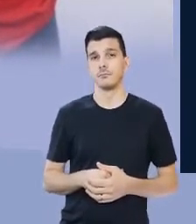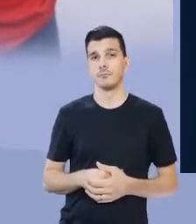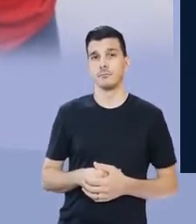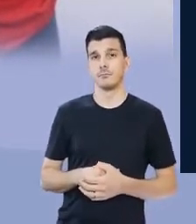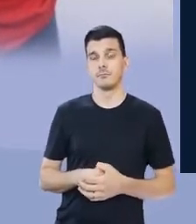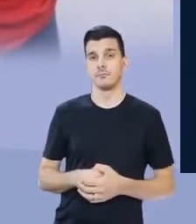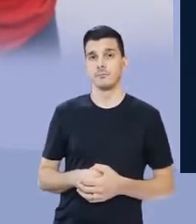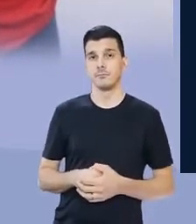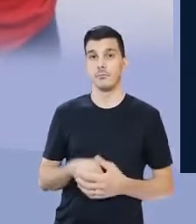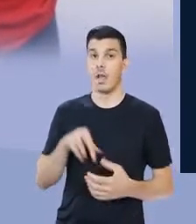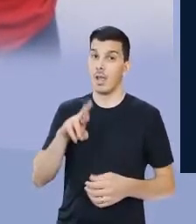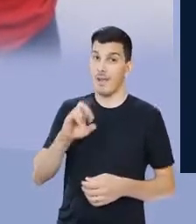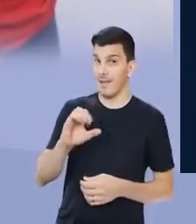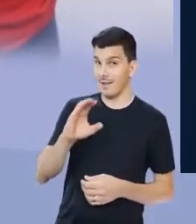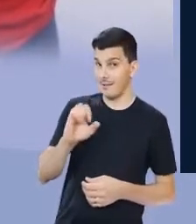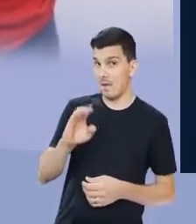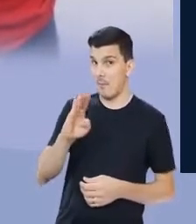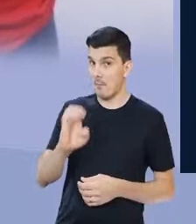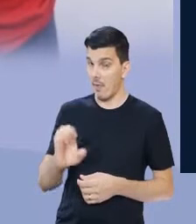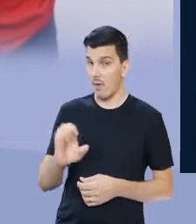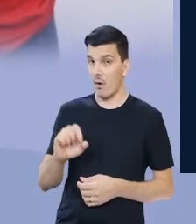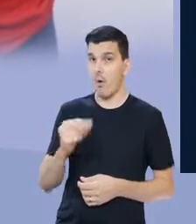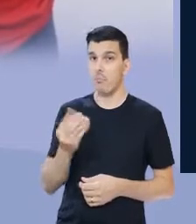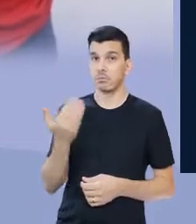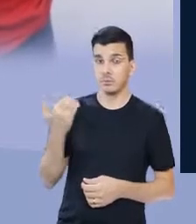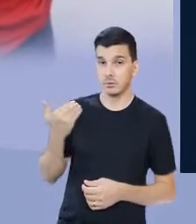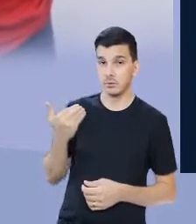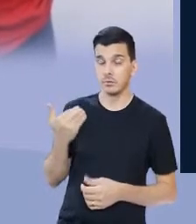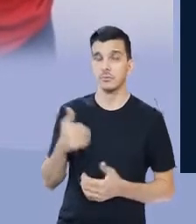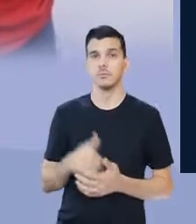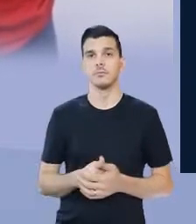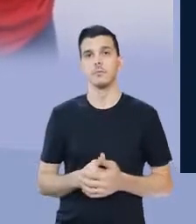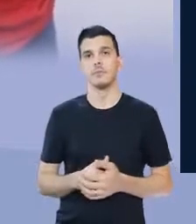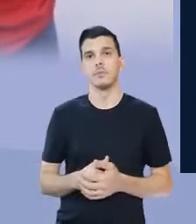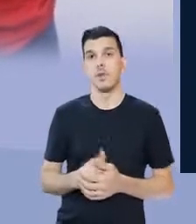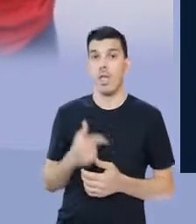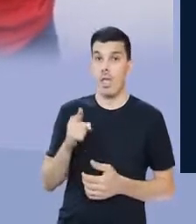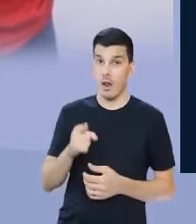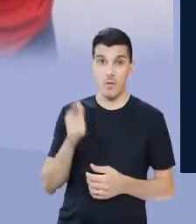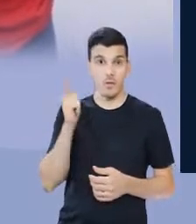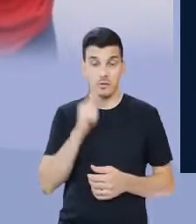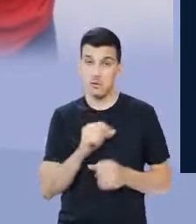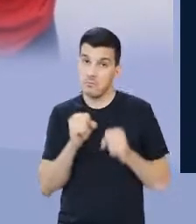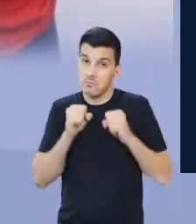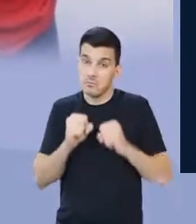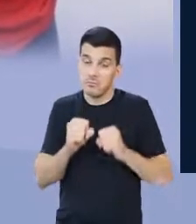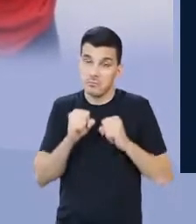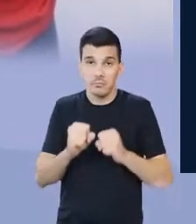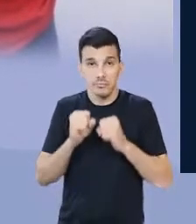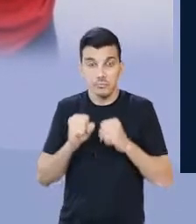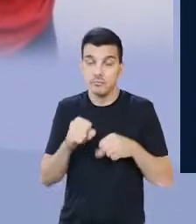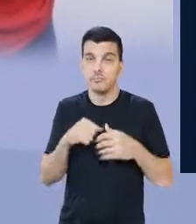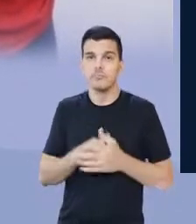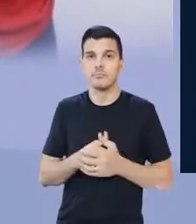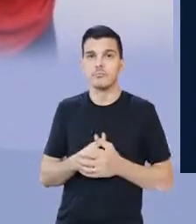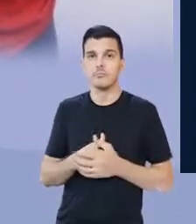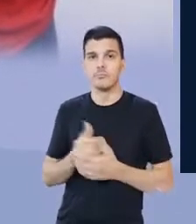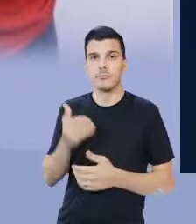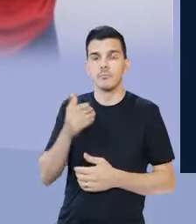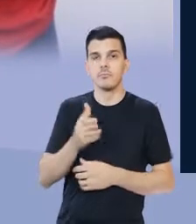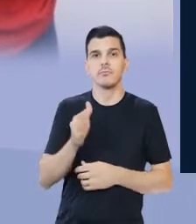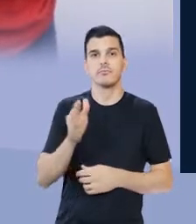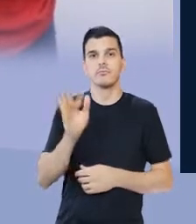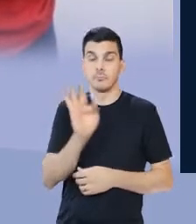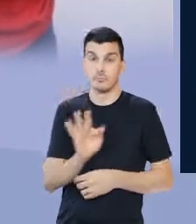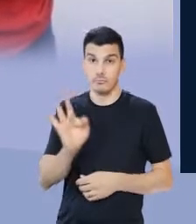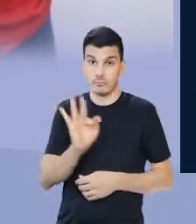ou recebeu, ele pôde ou pode frequentar a universidade. O